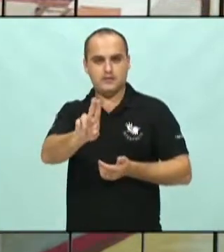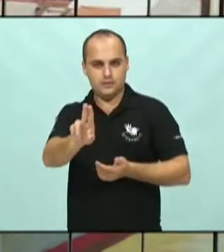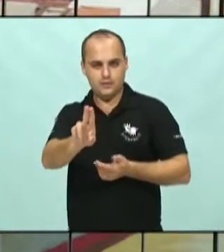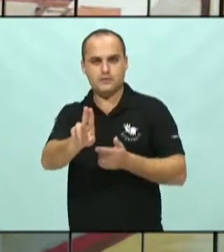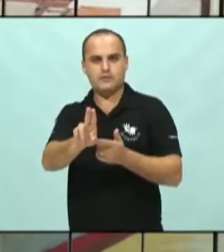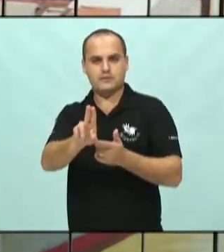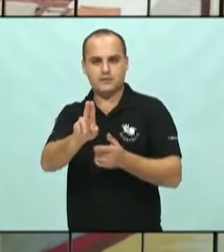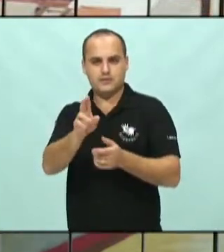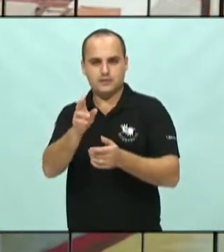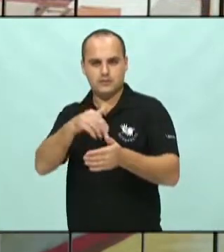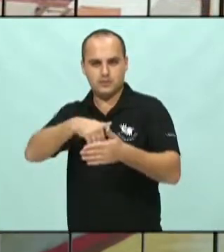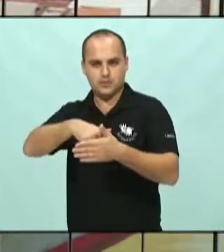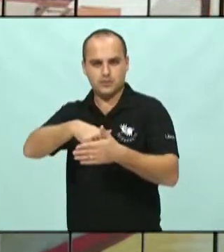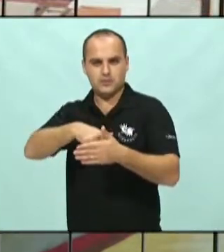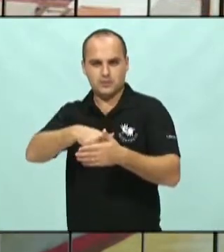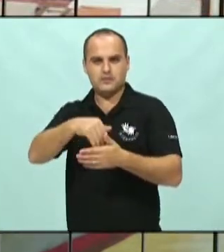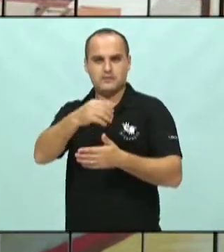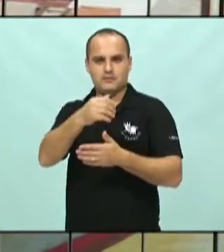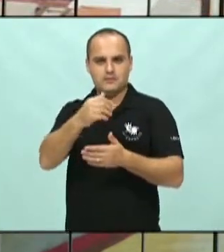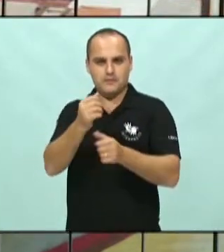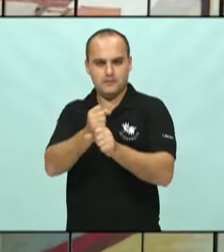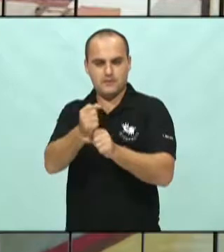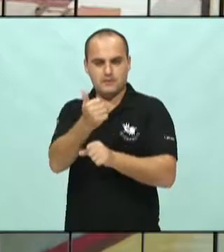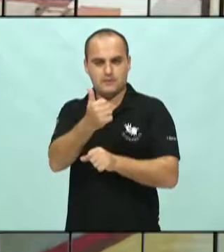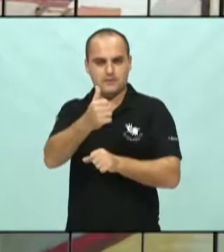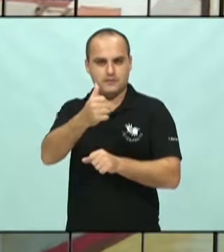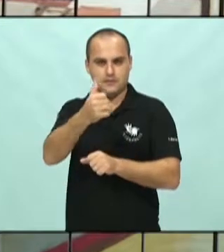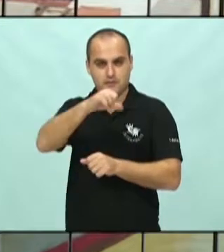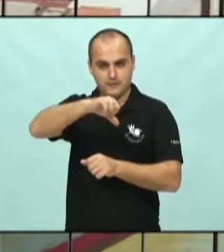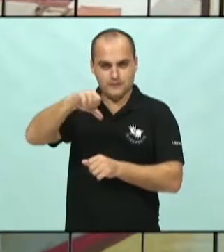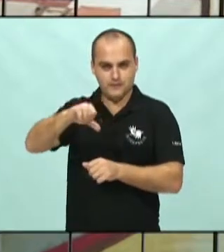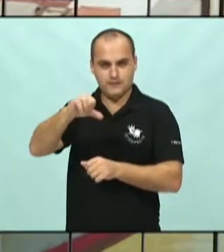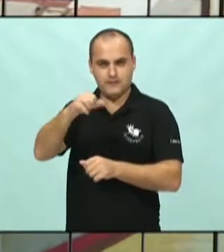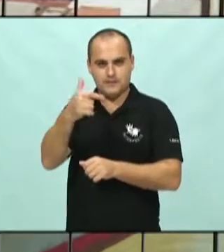99 e 2000, mora lá no Paraná, um marcilista, né,